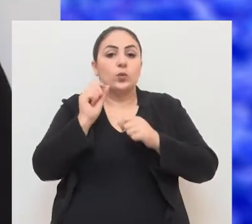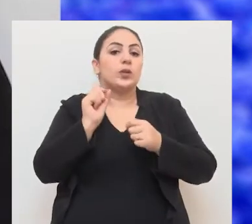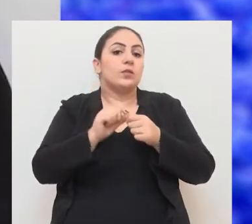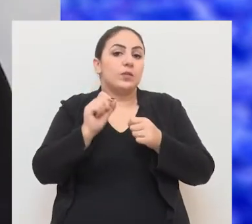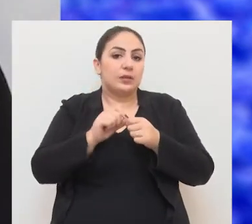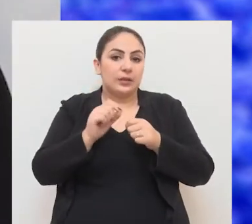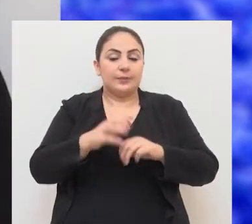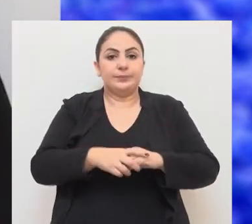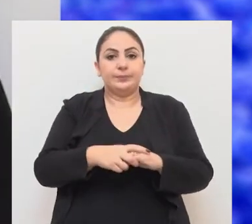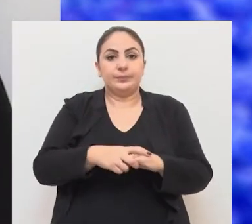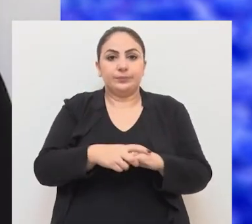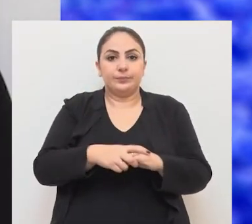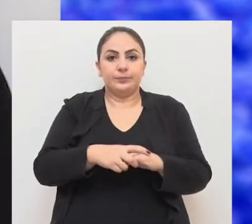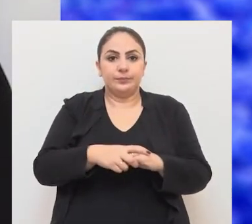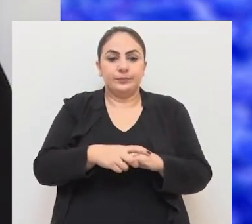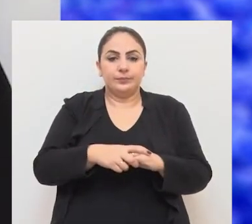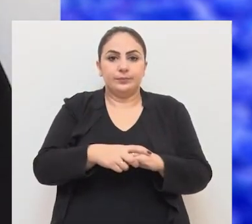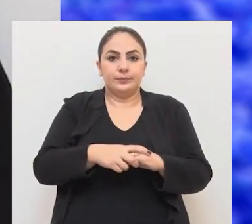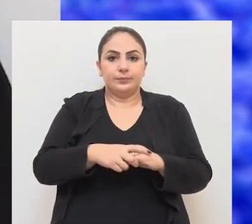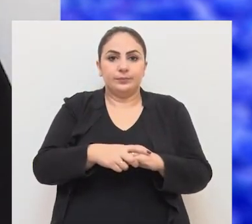que eles vão assistir,